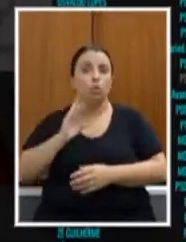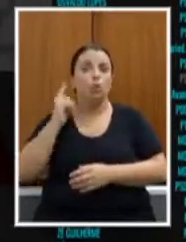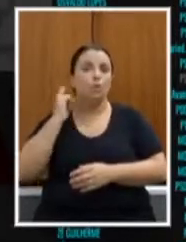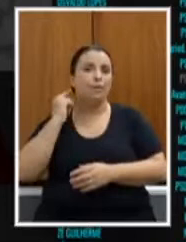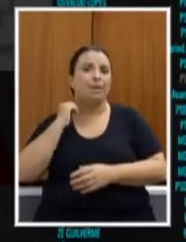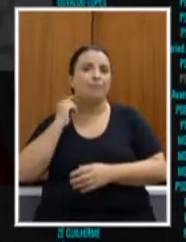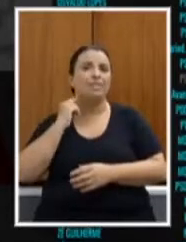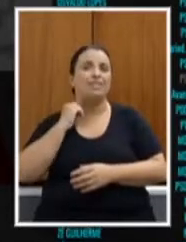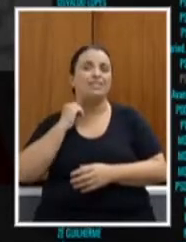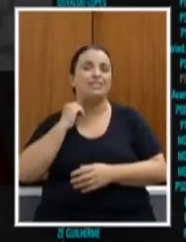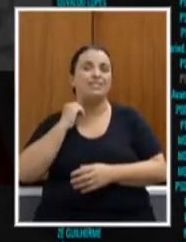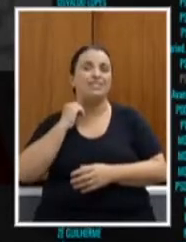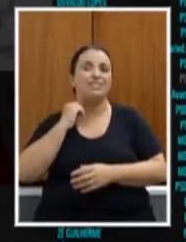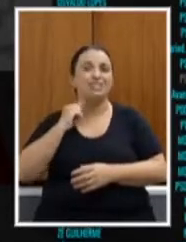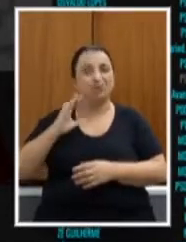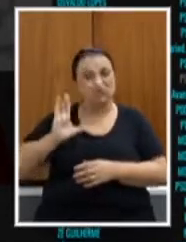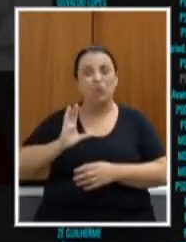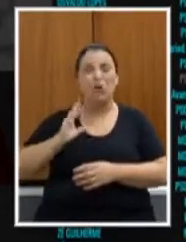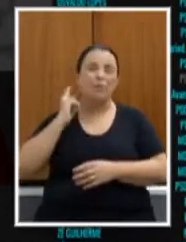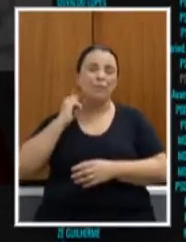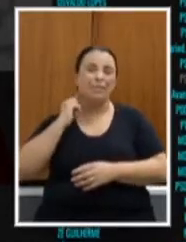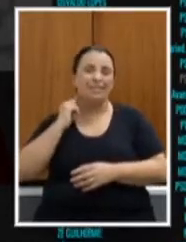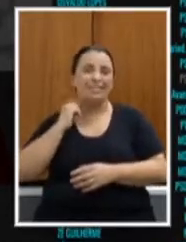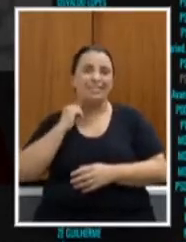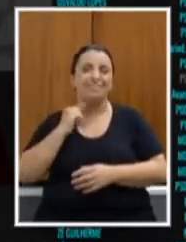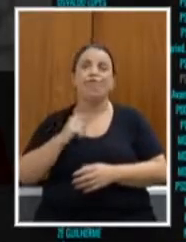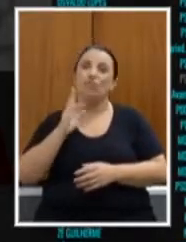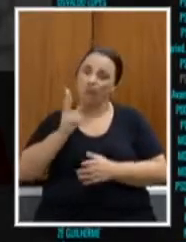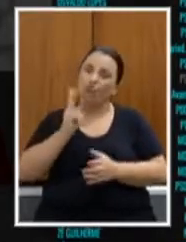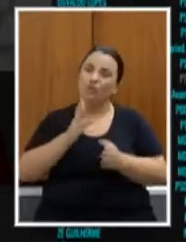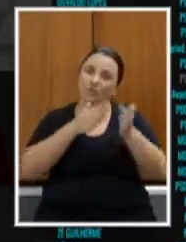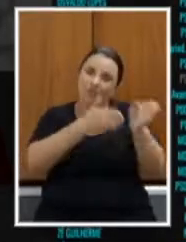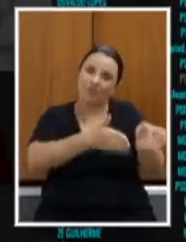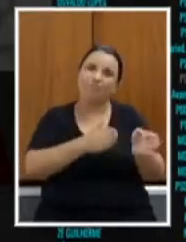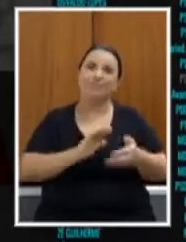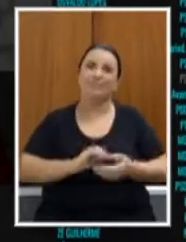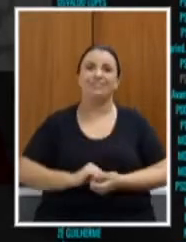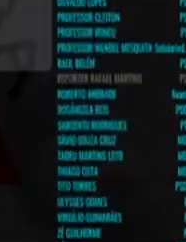Bloco Sou Minas Gerais mesmo, desculpe. Vamos continuar acompanhando.